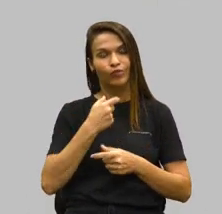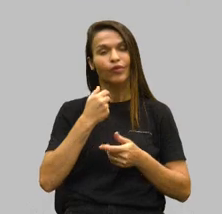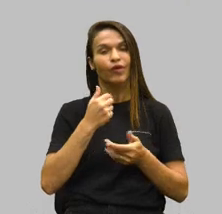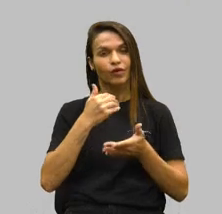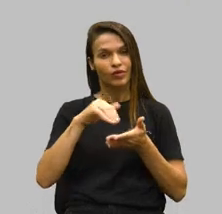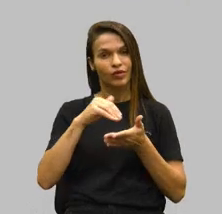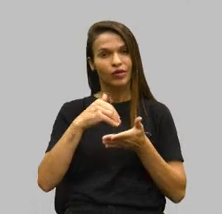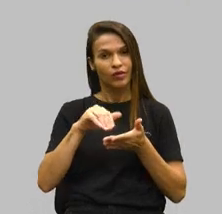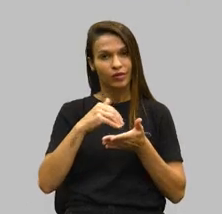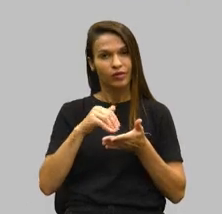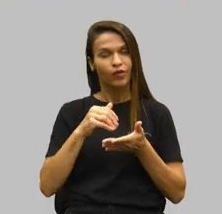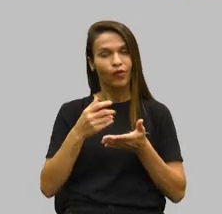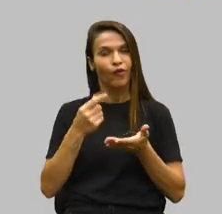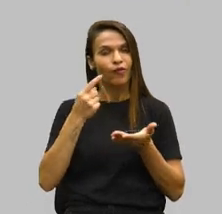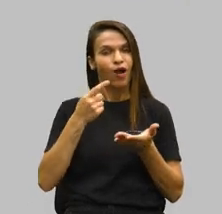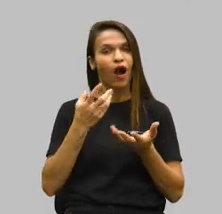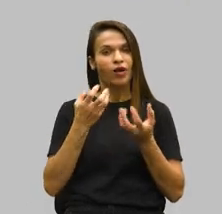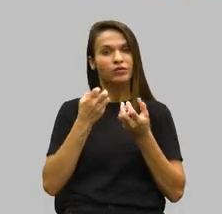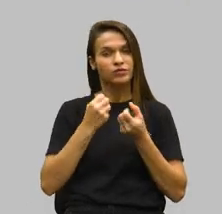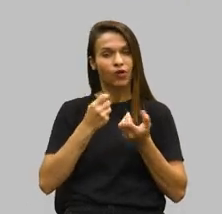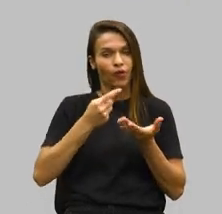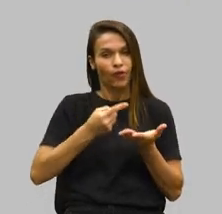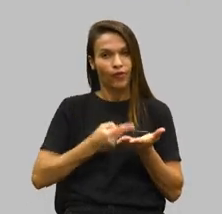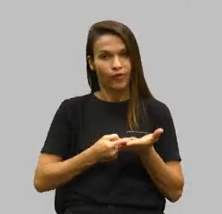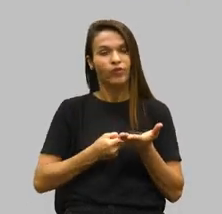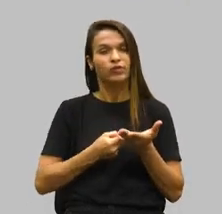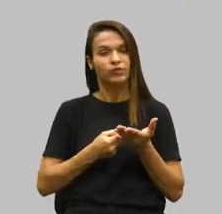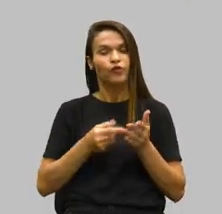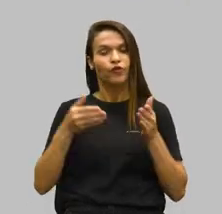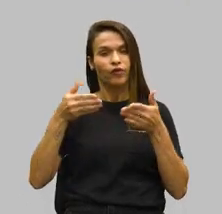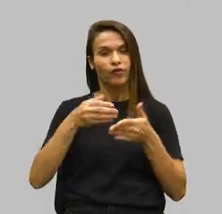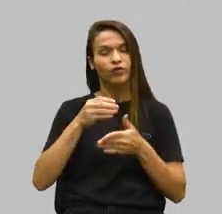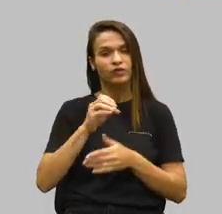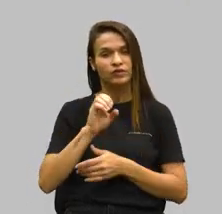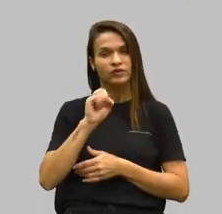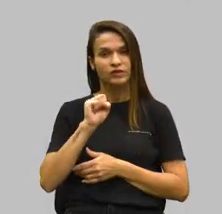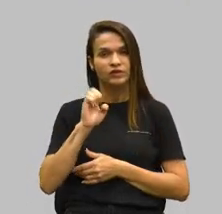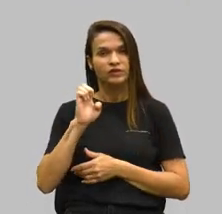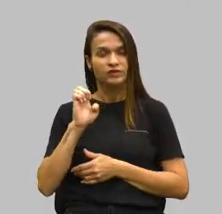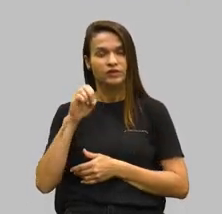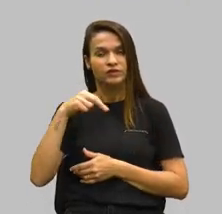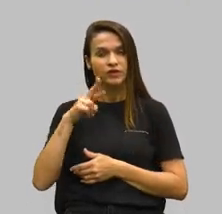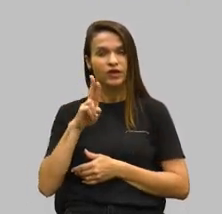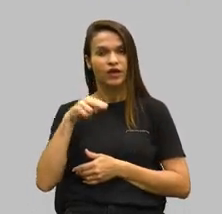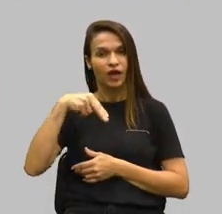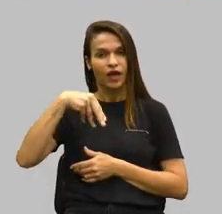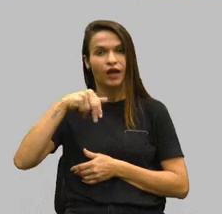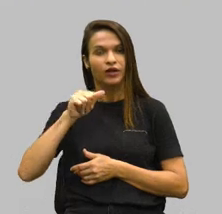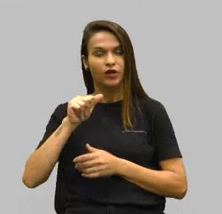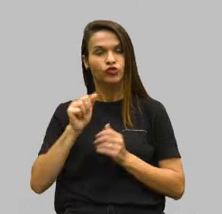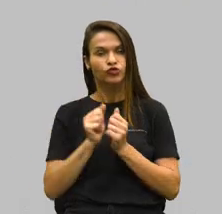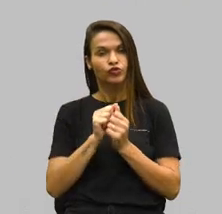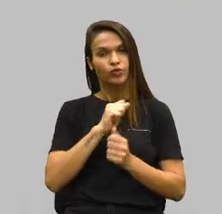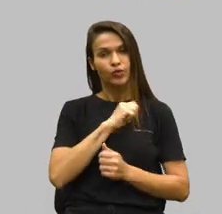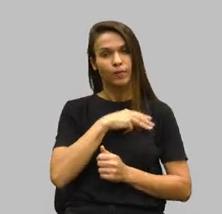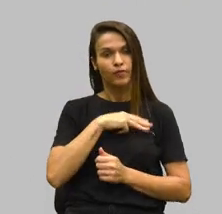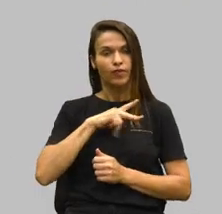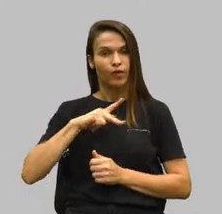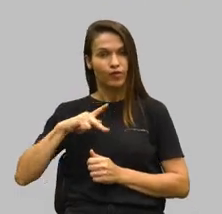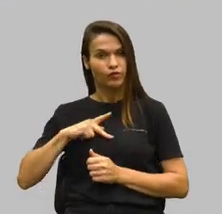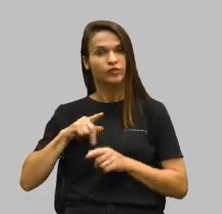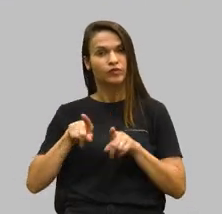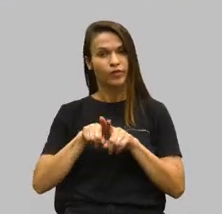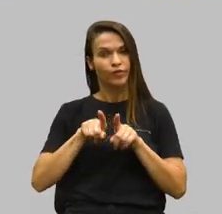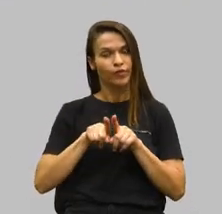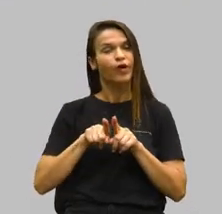pasta foi relacionado ao CNA também no Ministério Público junto com a a d Patrícia abcu que